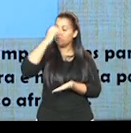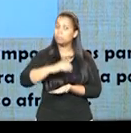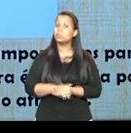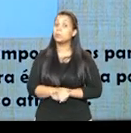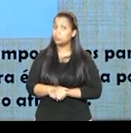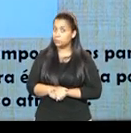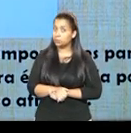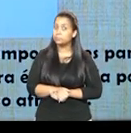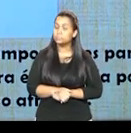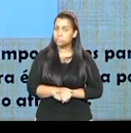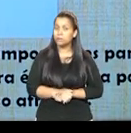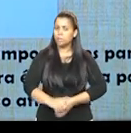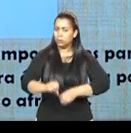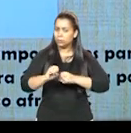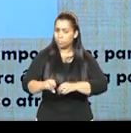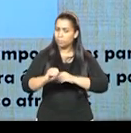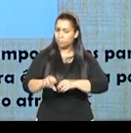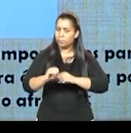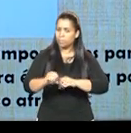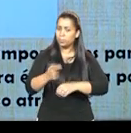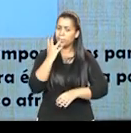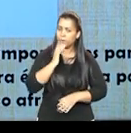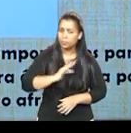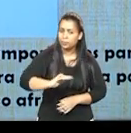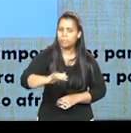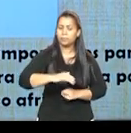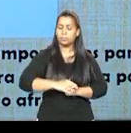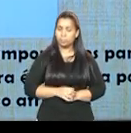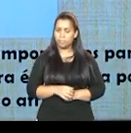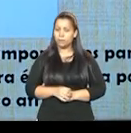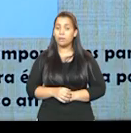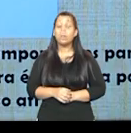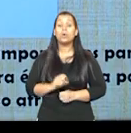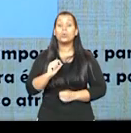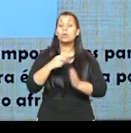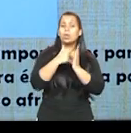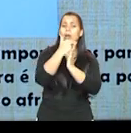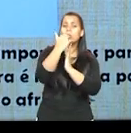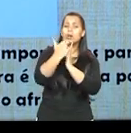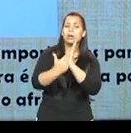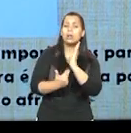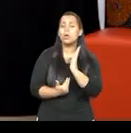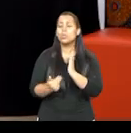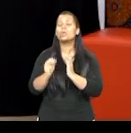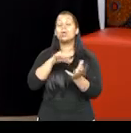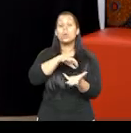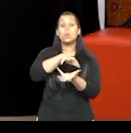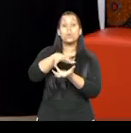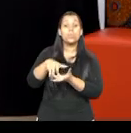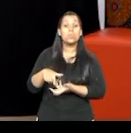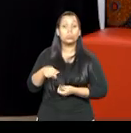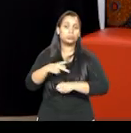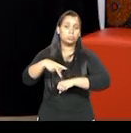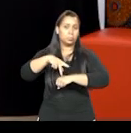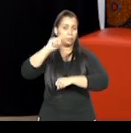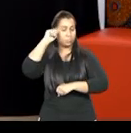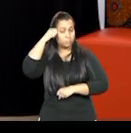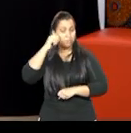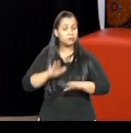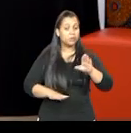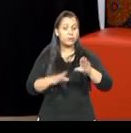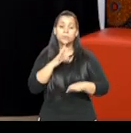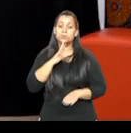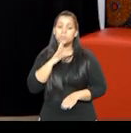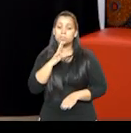infância pela ONU. Sua obra é marcada por abordar de forma lúdica o universo africano. Talvez você conheça,